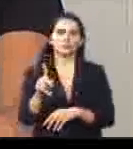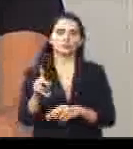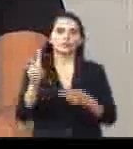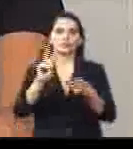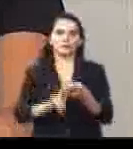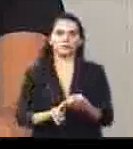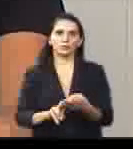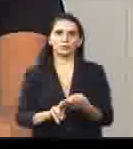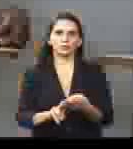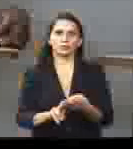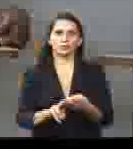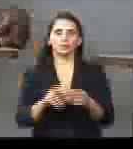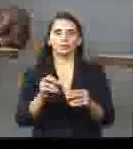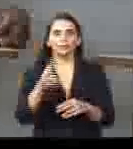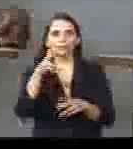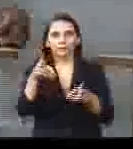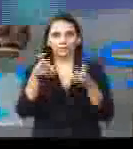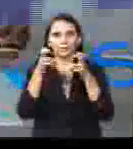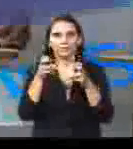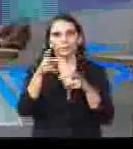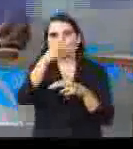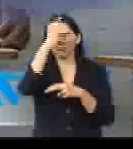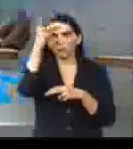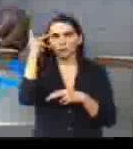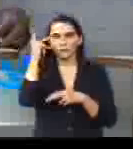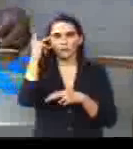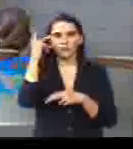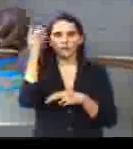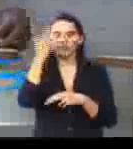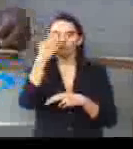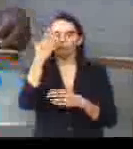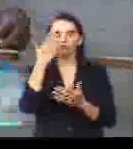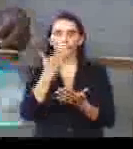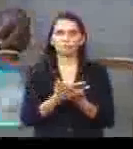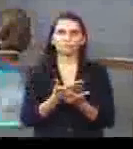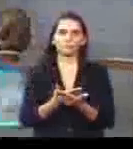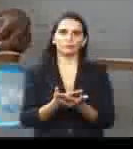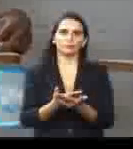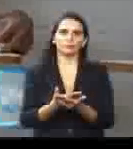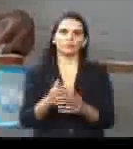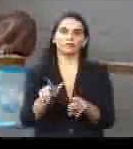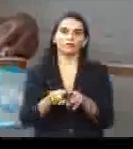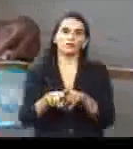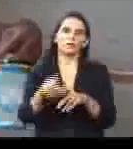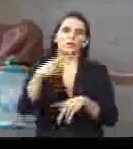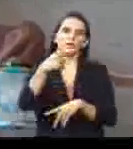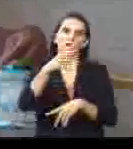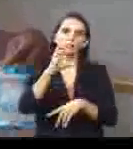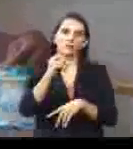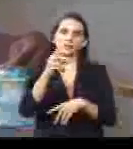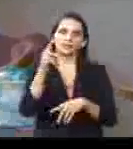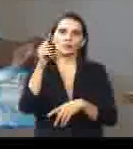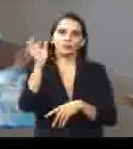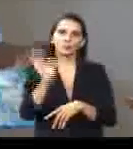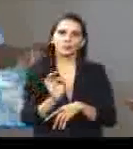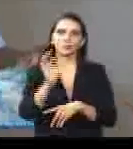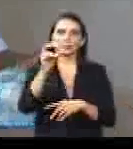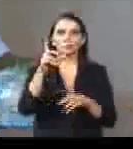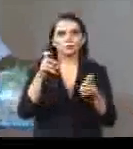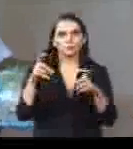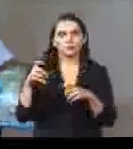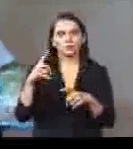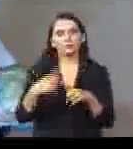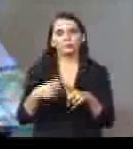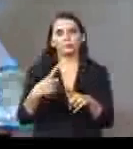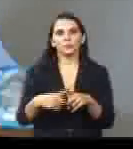do serviço prisional. Eu pude ver que o homem que não tem estudo, ele é um homem cego. E 70% dos crimes que ocorrem no